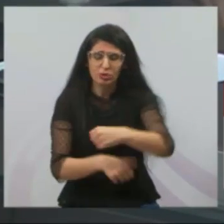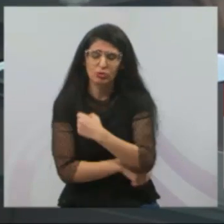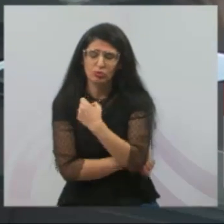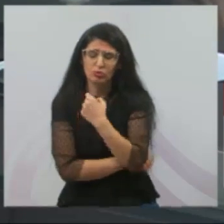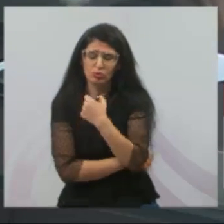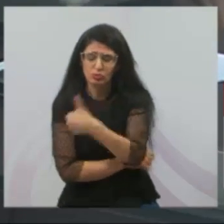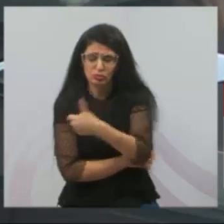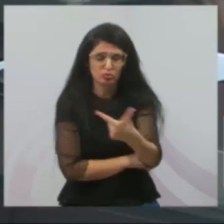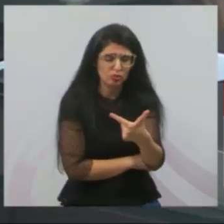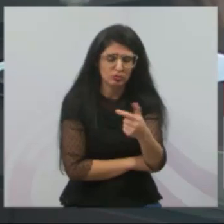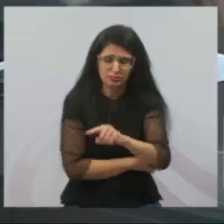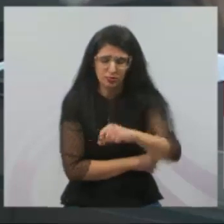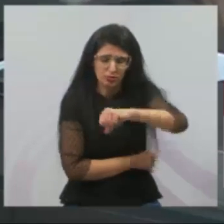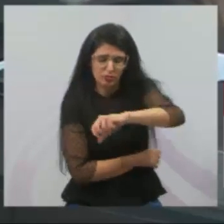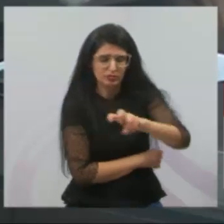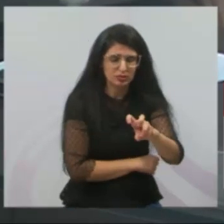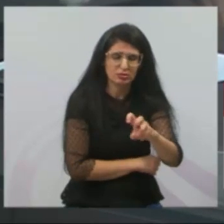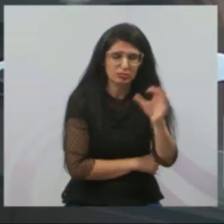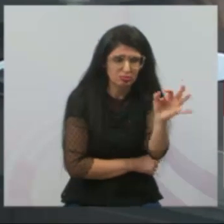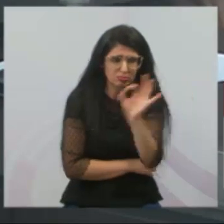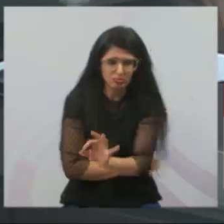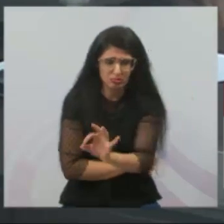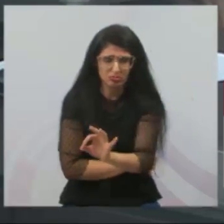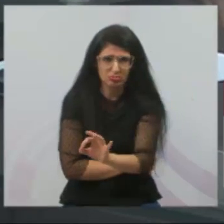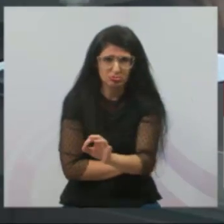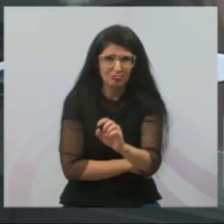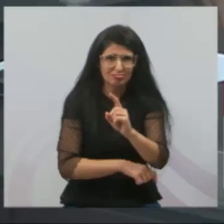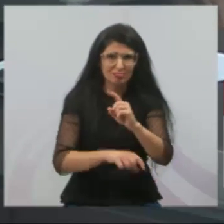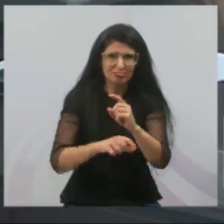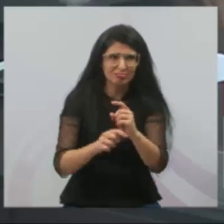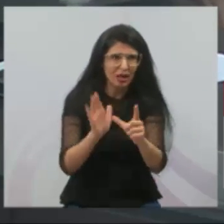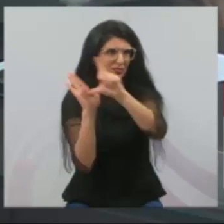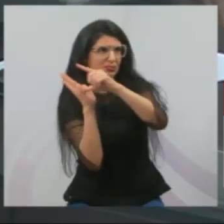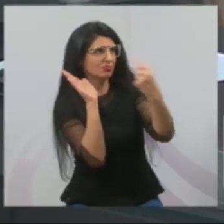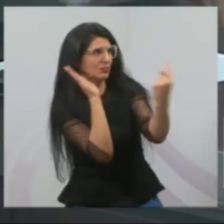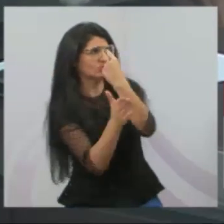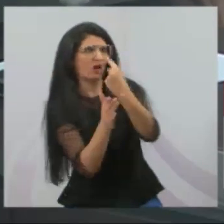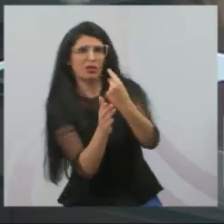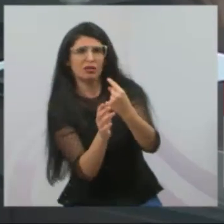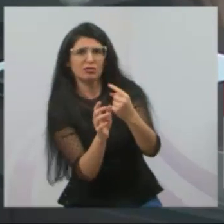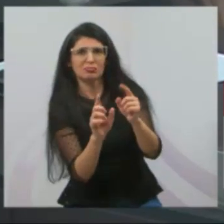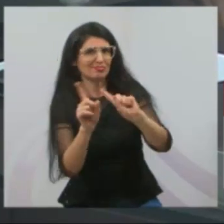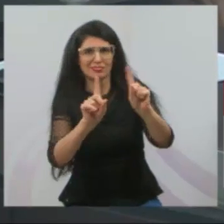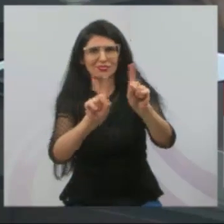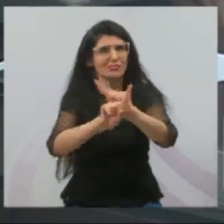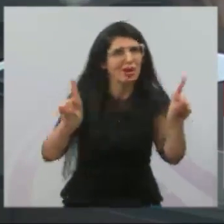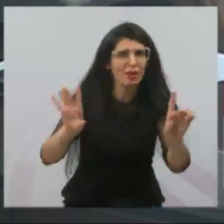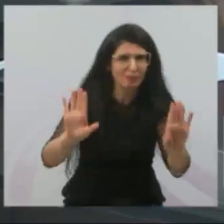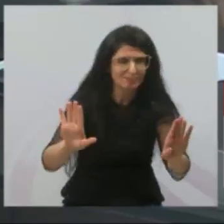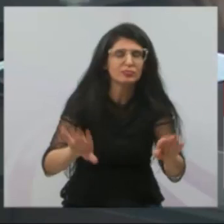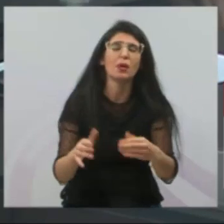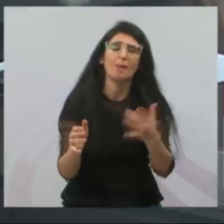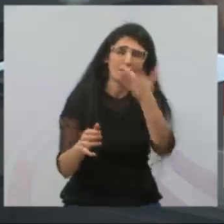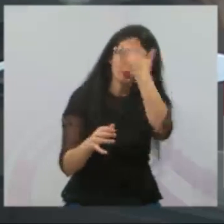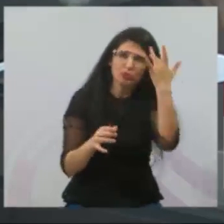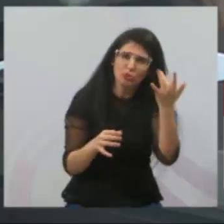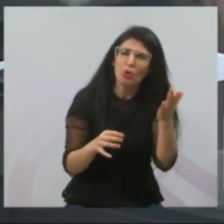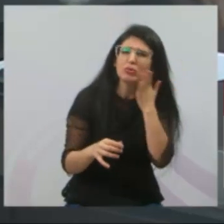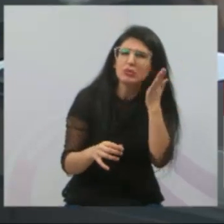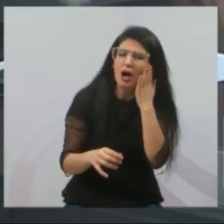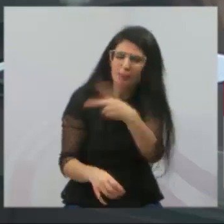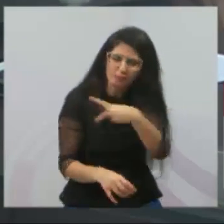contrário, nós conselheiros, e aí os conselheiros que estavam ao meu lado sabem, na época a